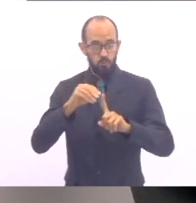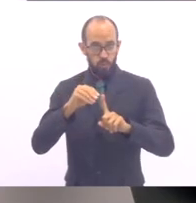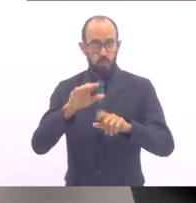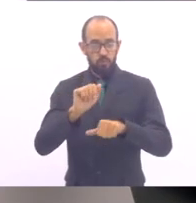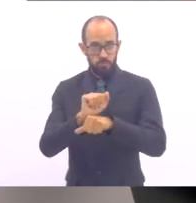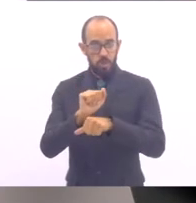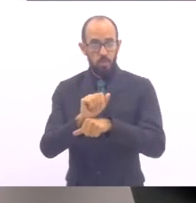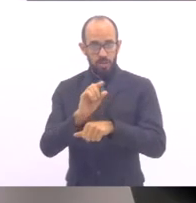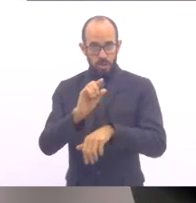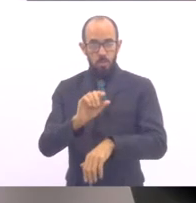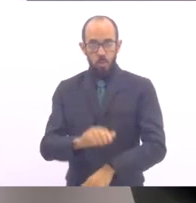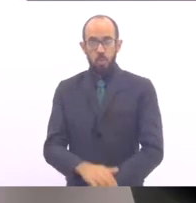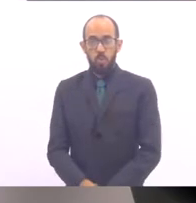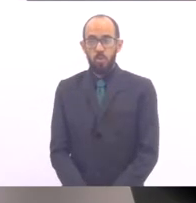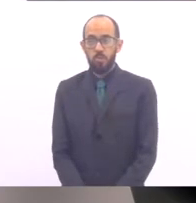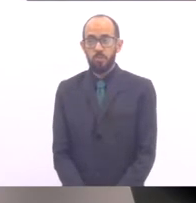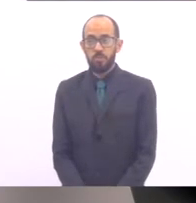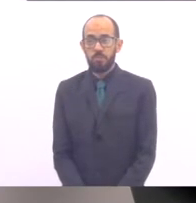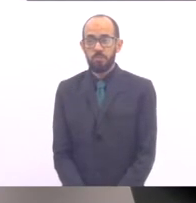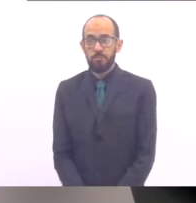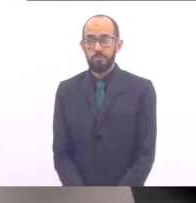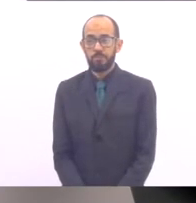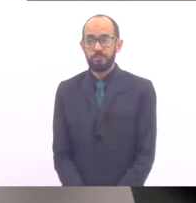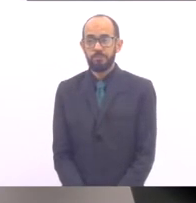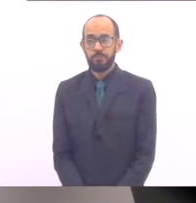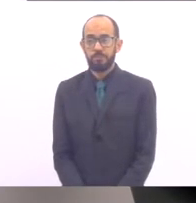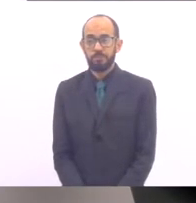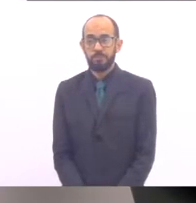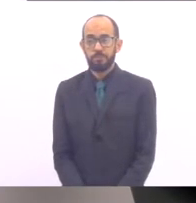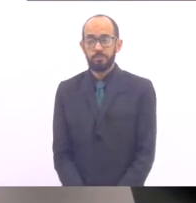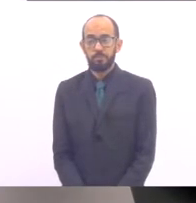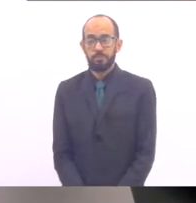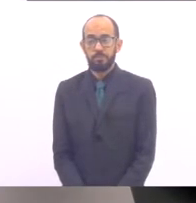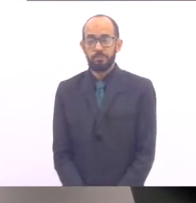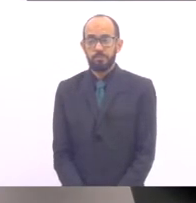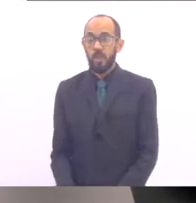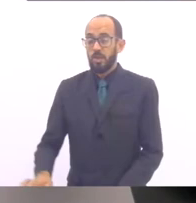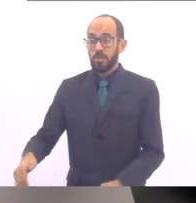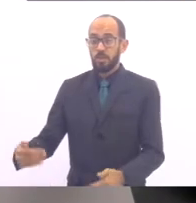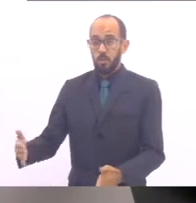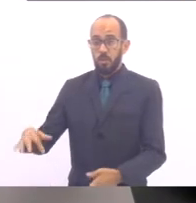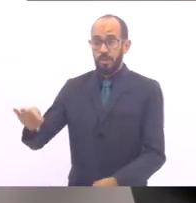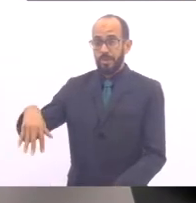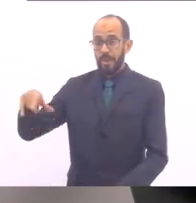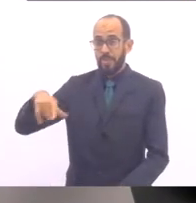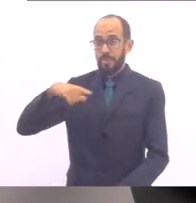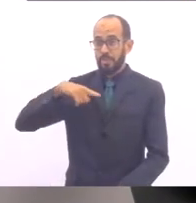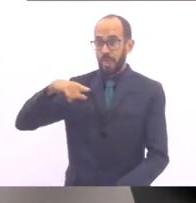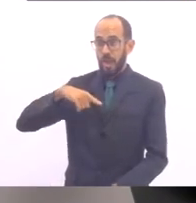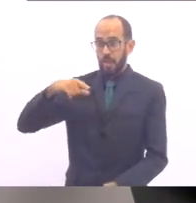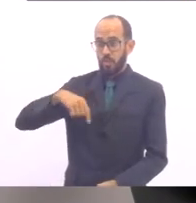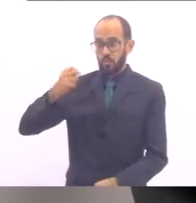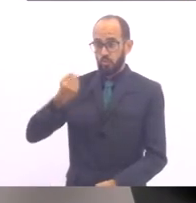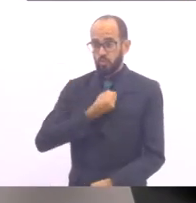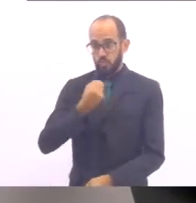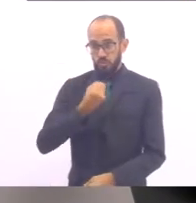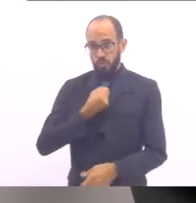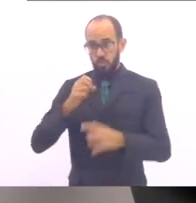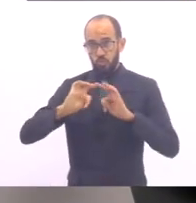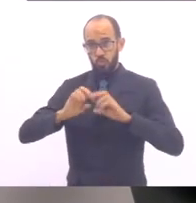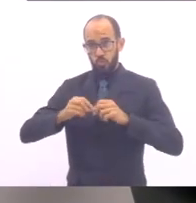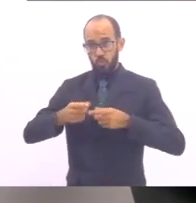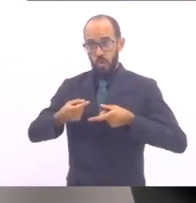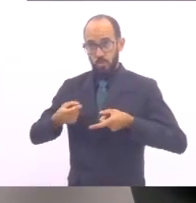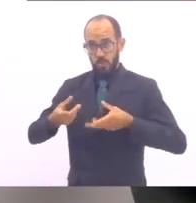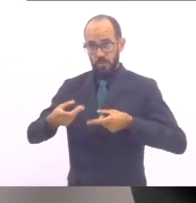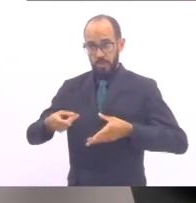do Rio de Janeiro, quem é de não ver? O Ministério Público da Repertoria, quem não vê? Quem tem os números de tudo que é comercializado no